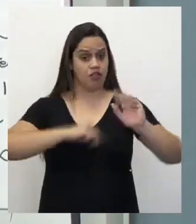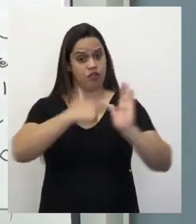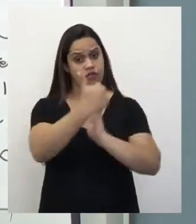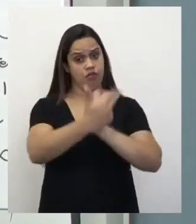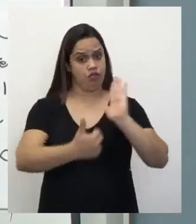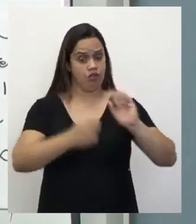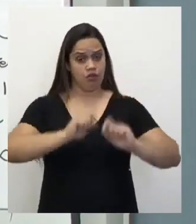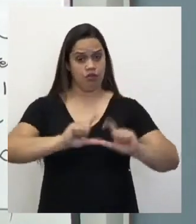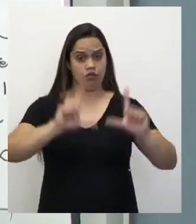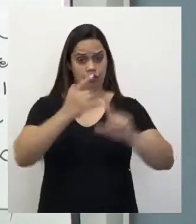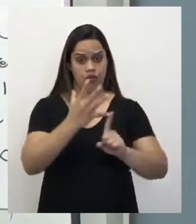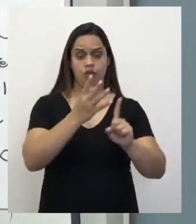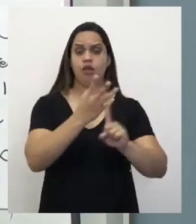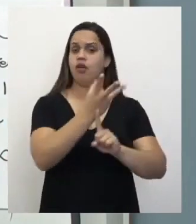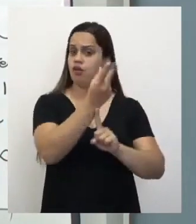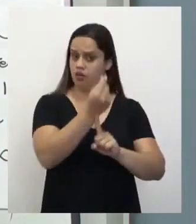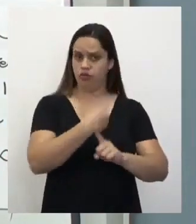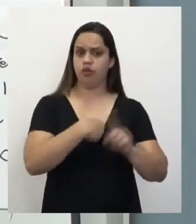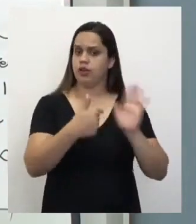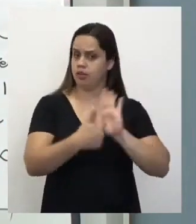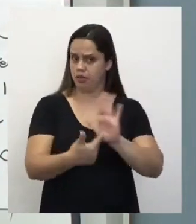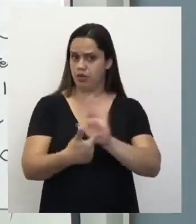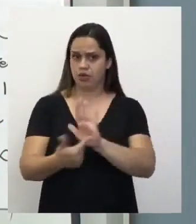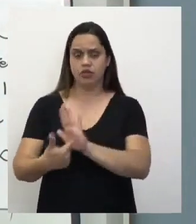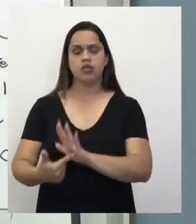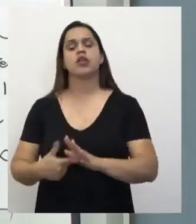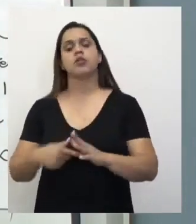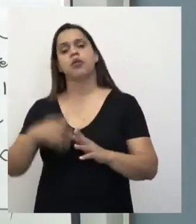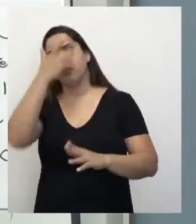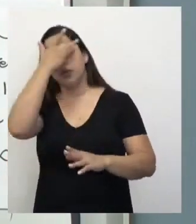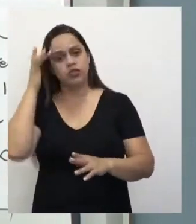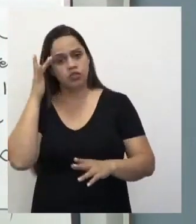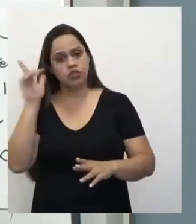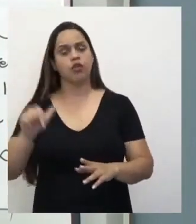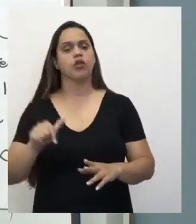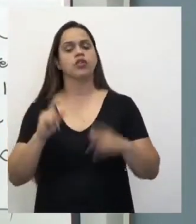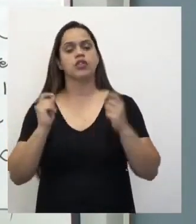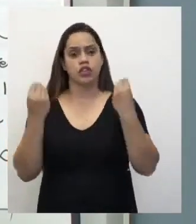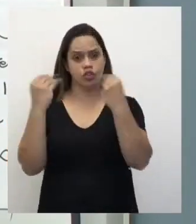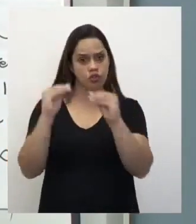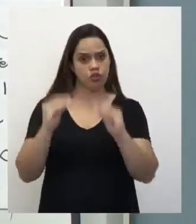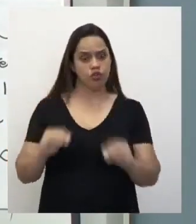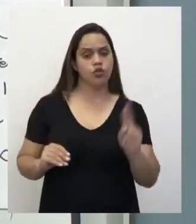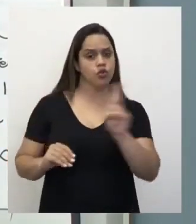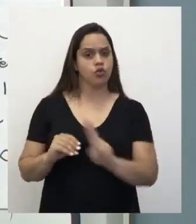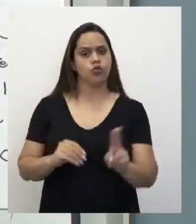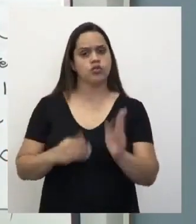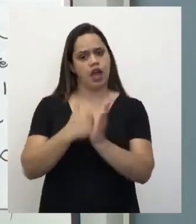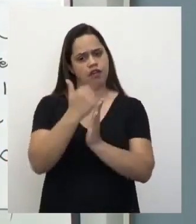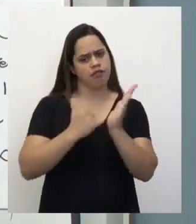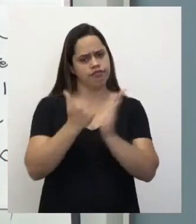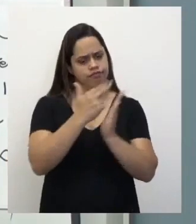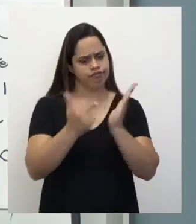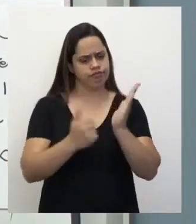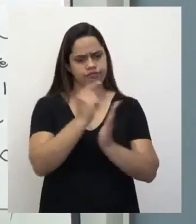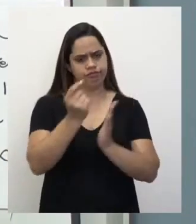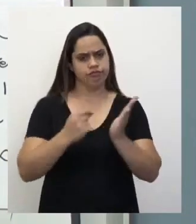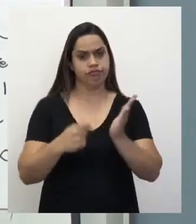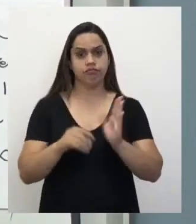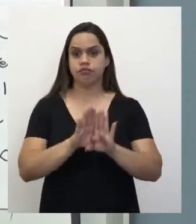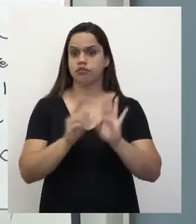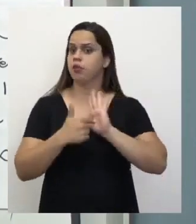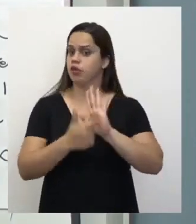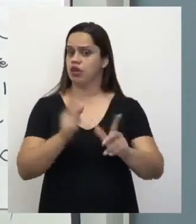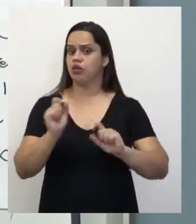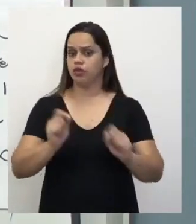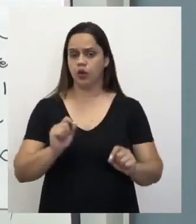da história por pintores, por artistas que colocavam, né, usavam a obra justamente para mostrar